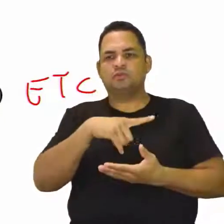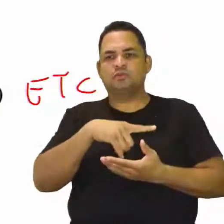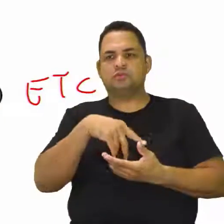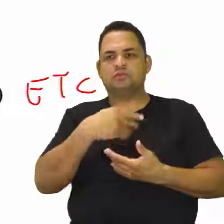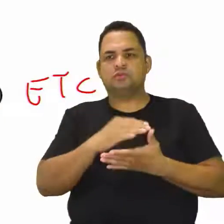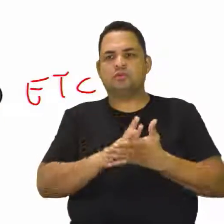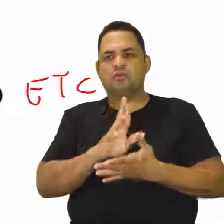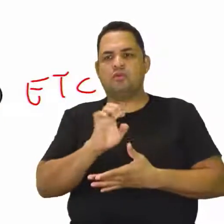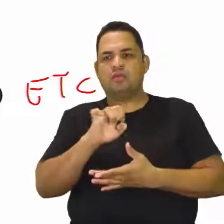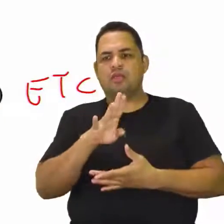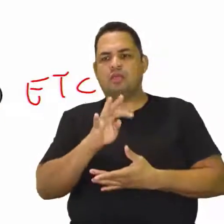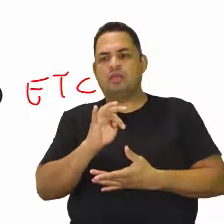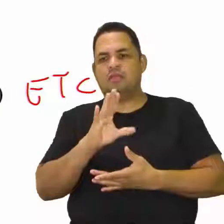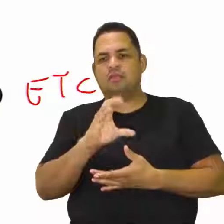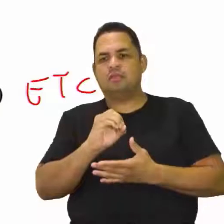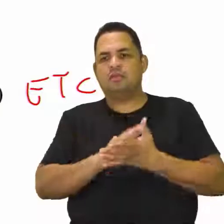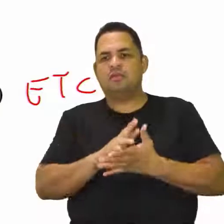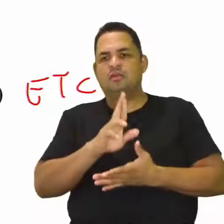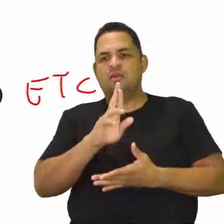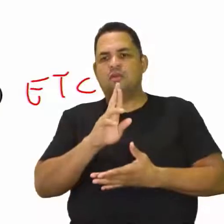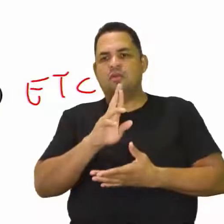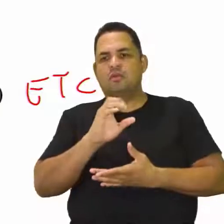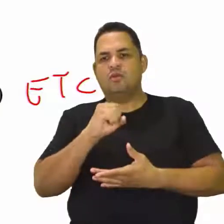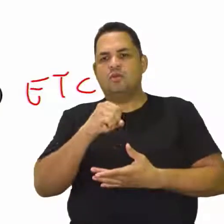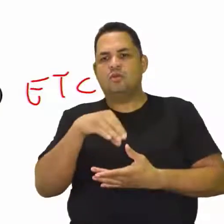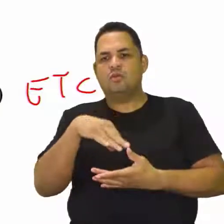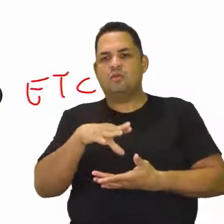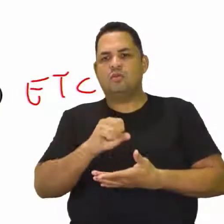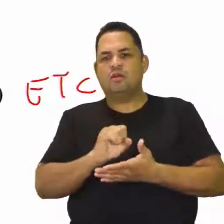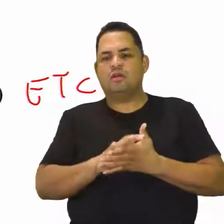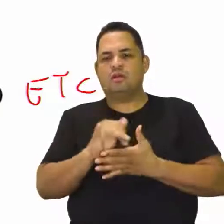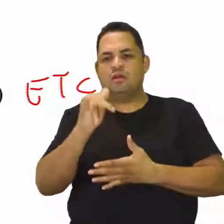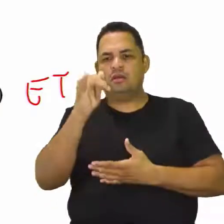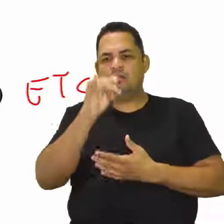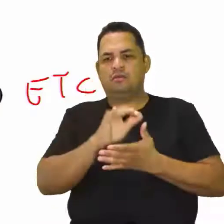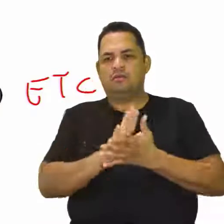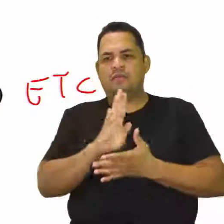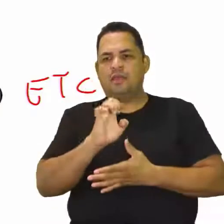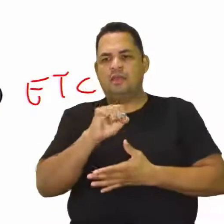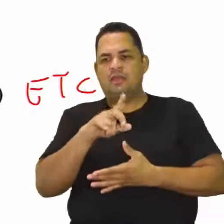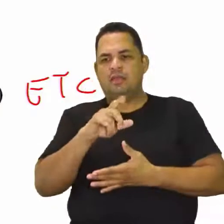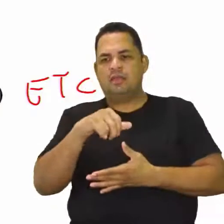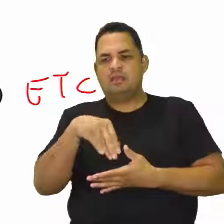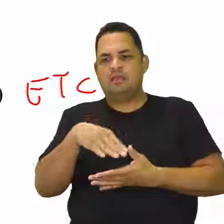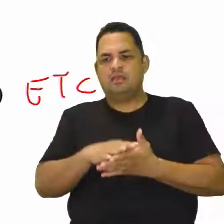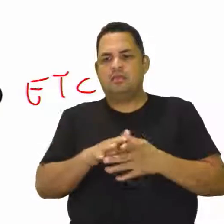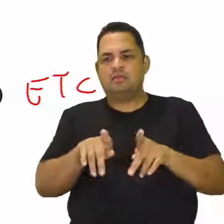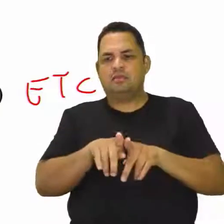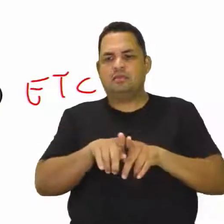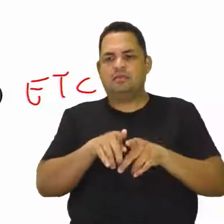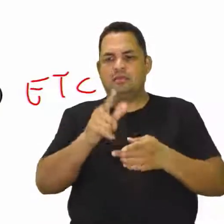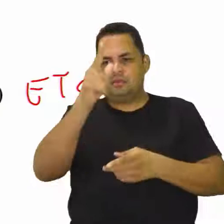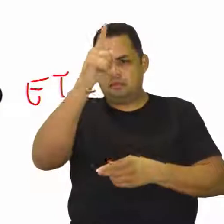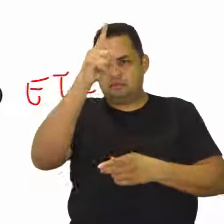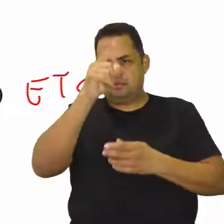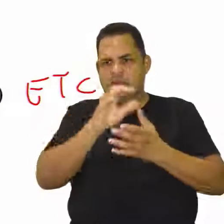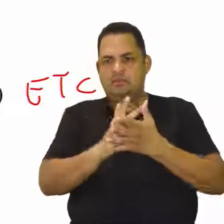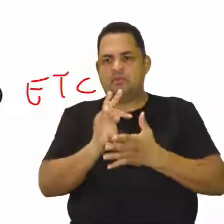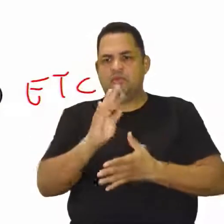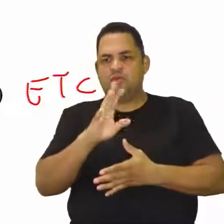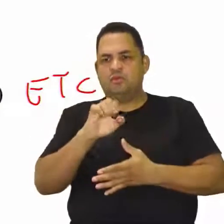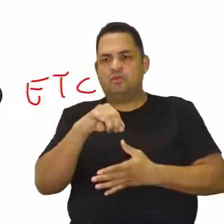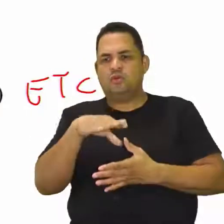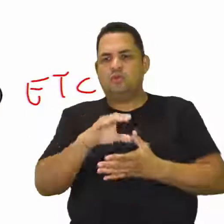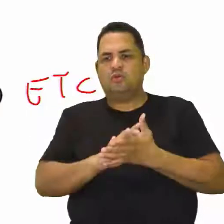mencionei, Roberto, Roma, que aí temos a Itália, Berlim, que temos a Alemanha, e Tóquio, que